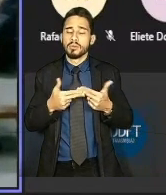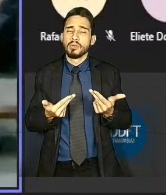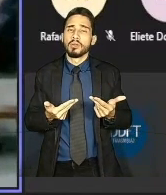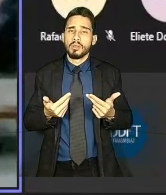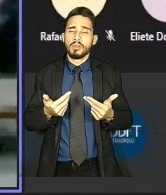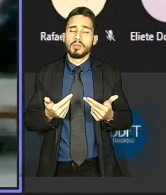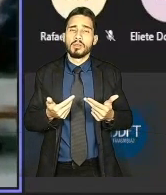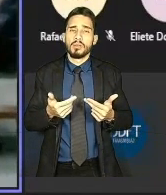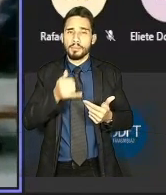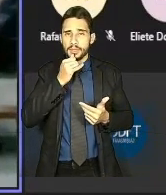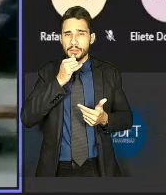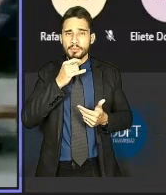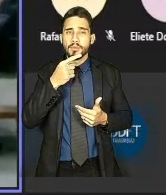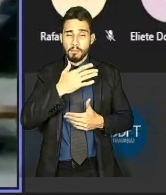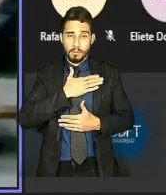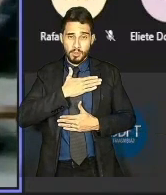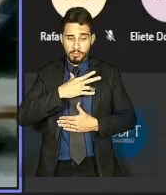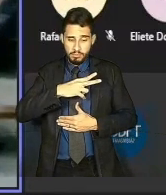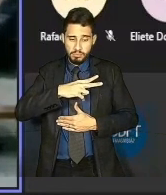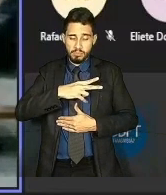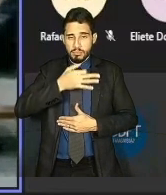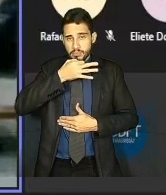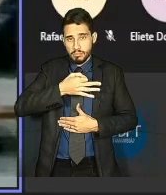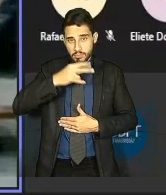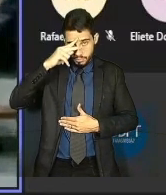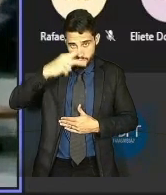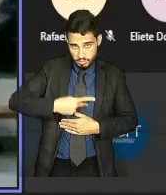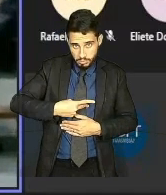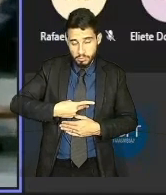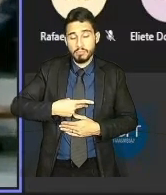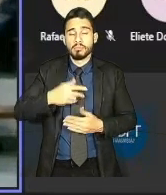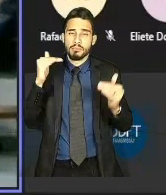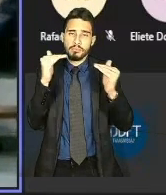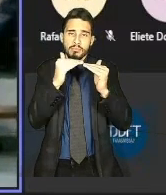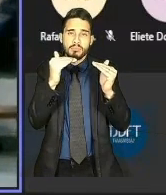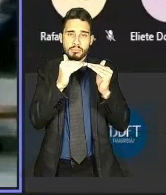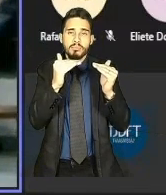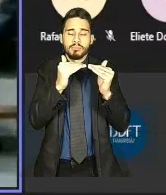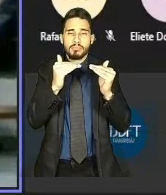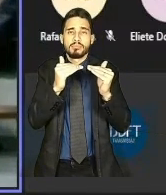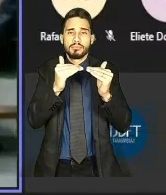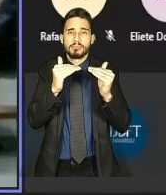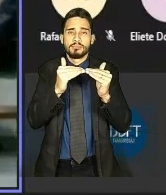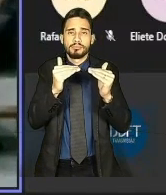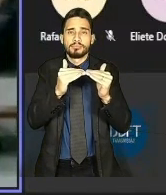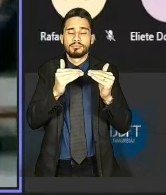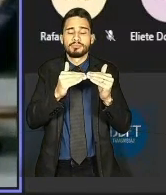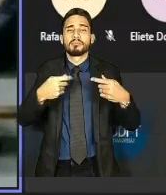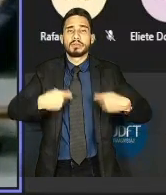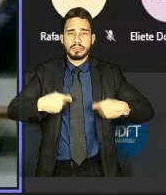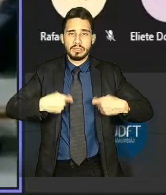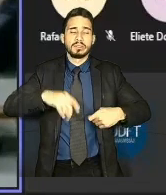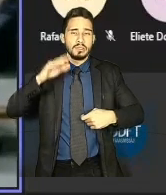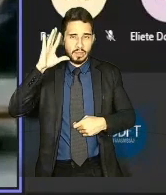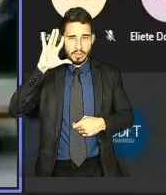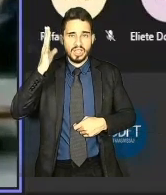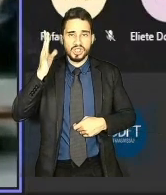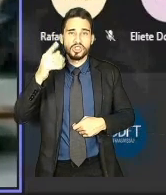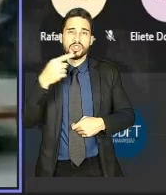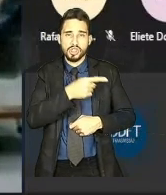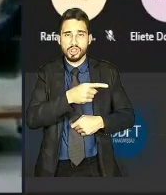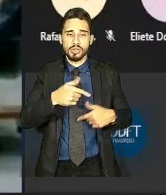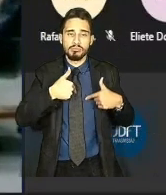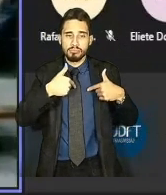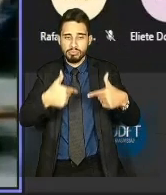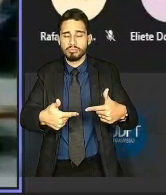peço vênia, mas entendo que no caso particular é realmente de se